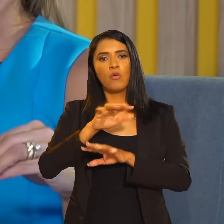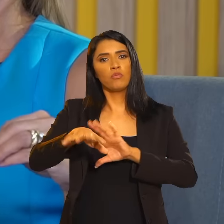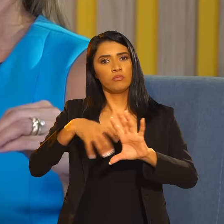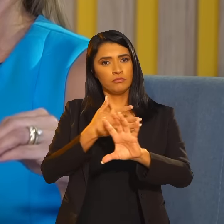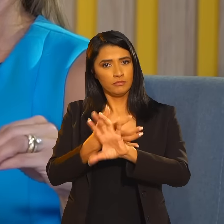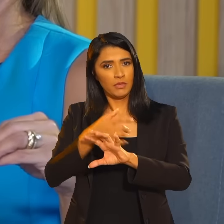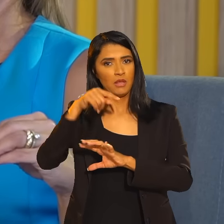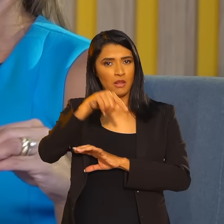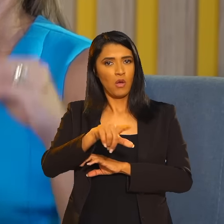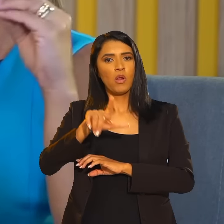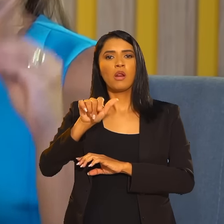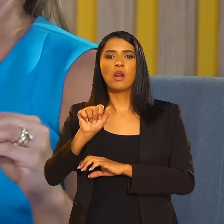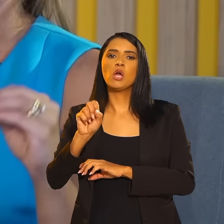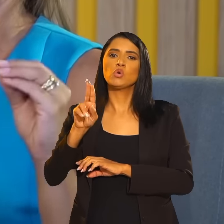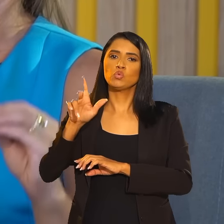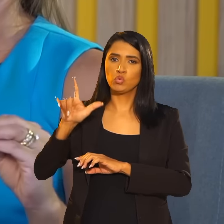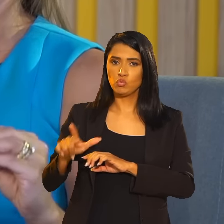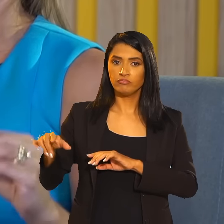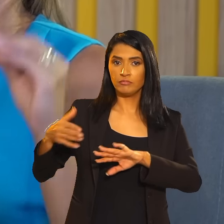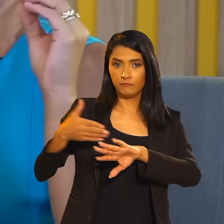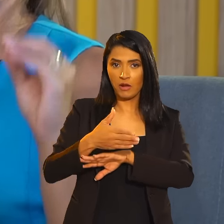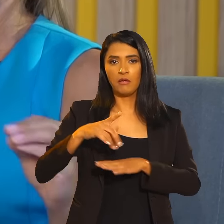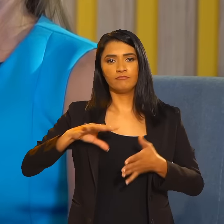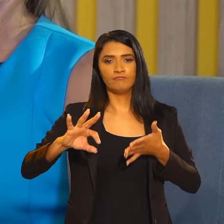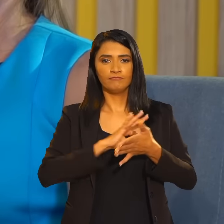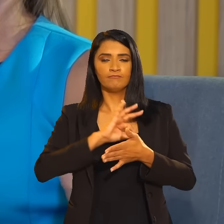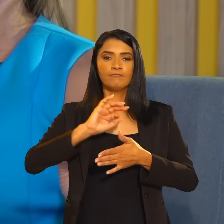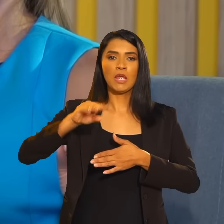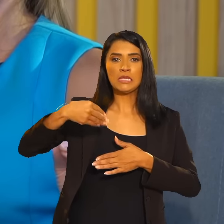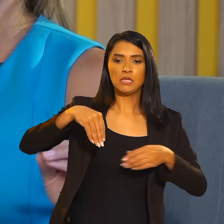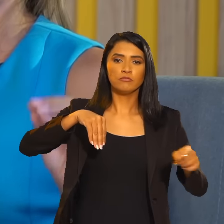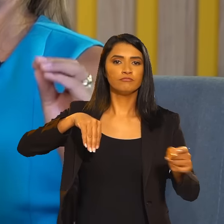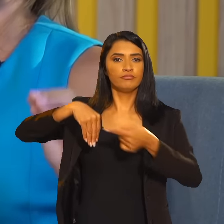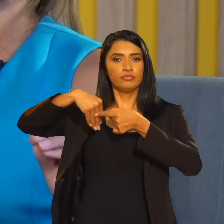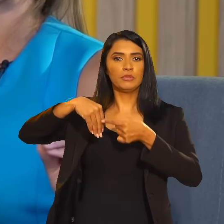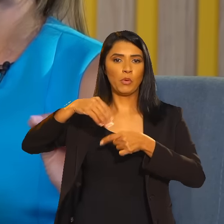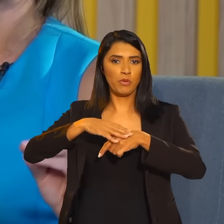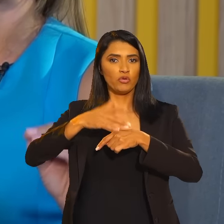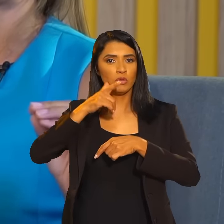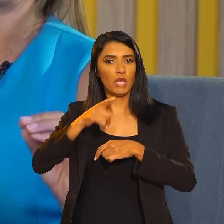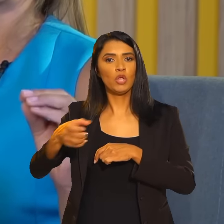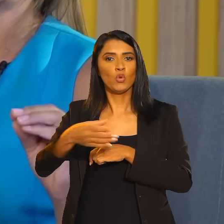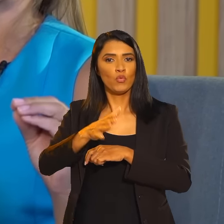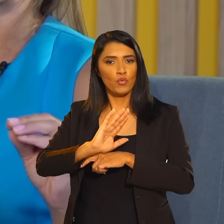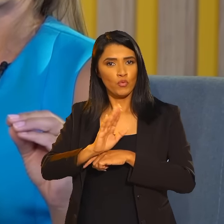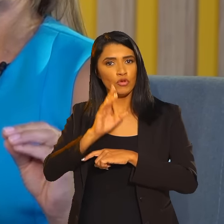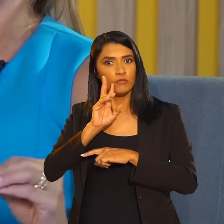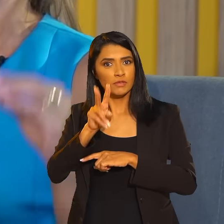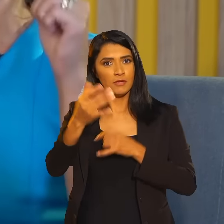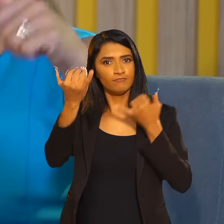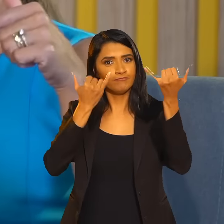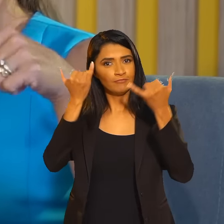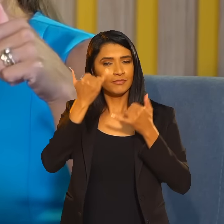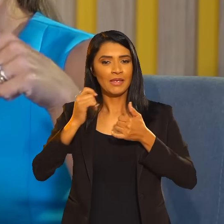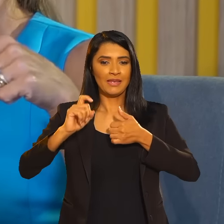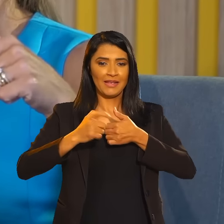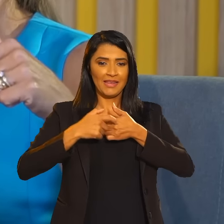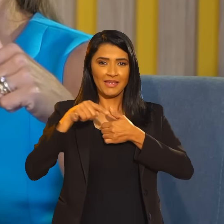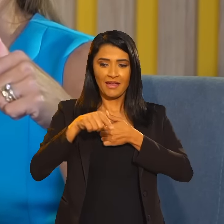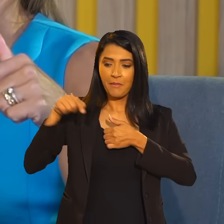canal Adventistas Lago Sul, corre lá, se inscreve, ativa o sininho das notificações para você saber quando tiver vídeo novo no canal. Clica